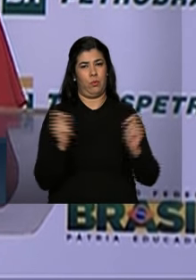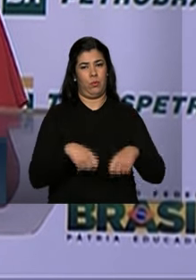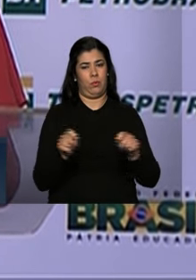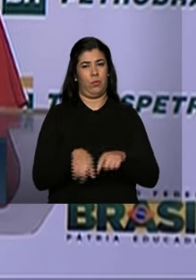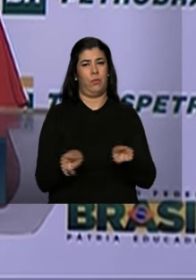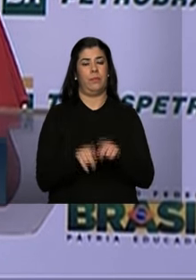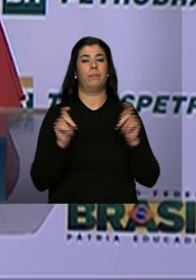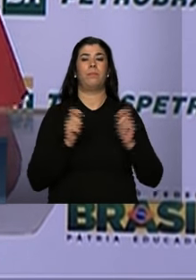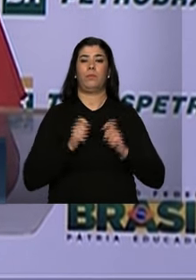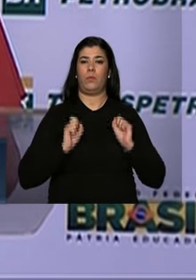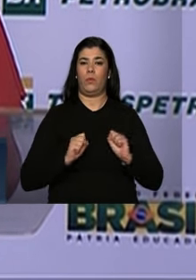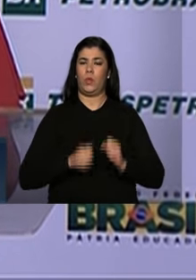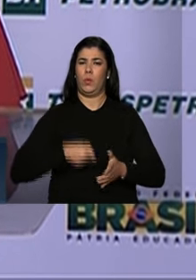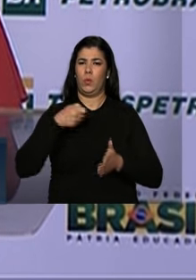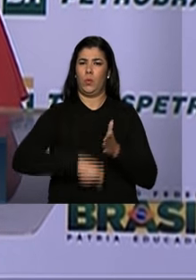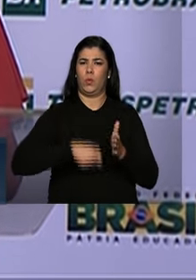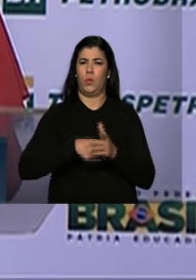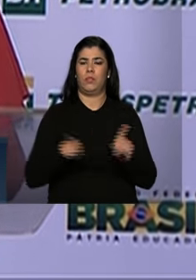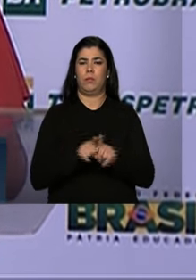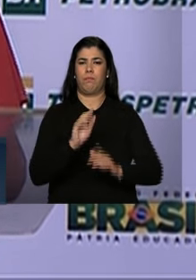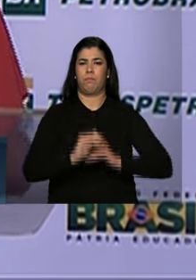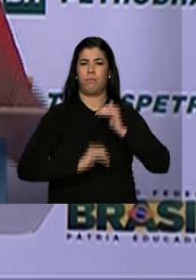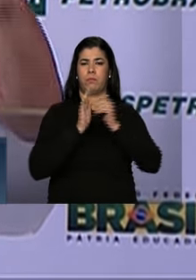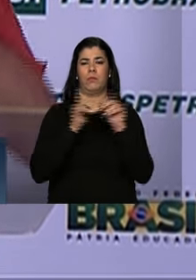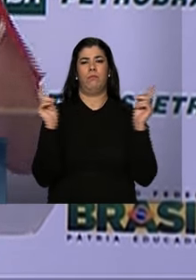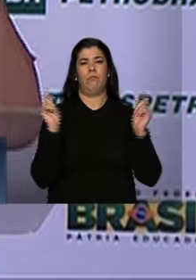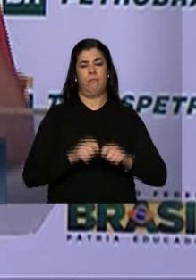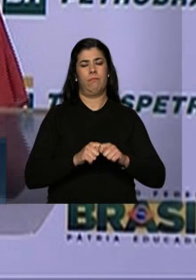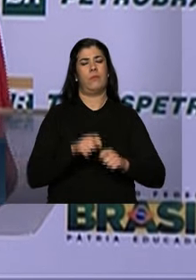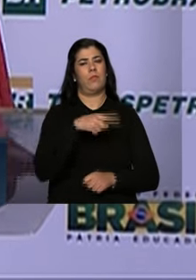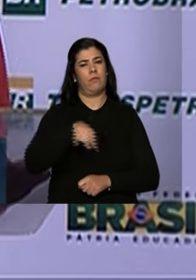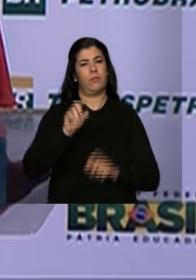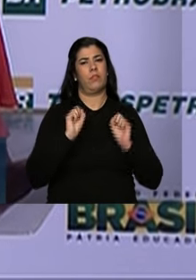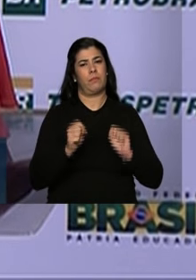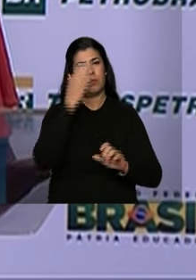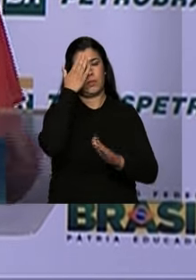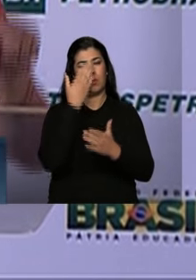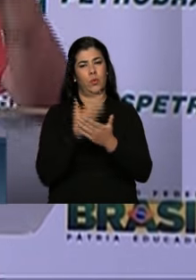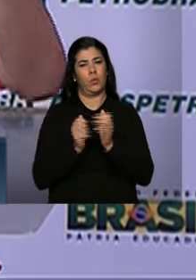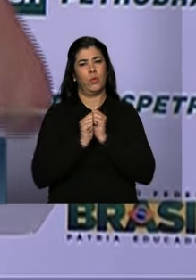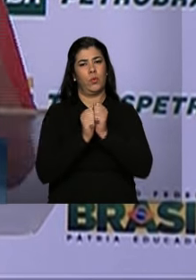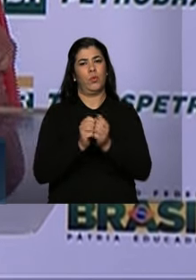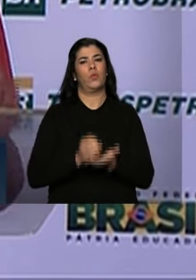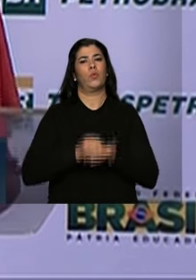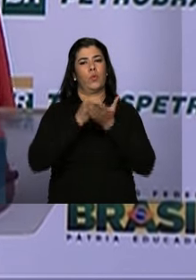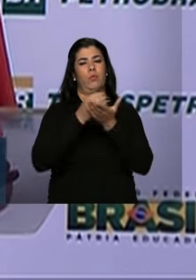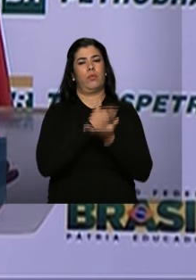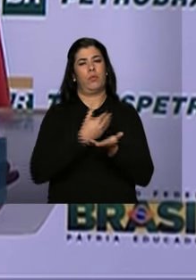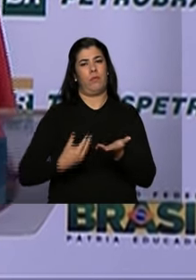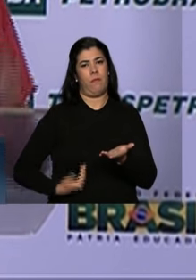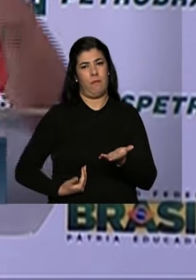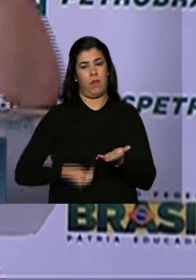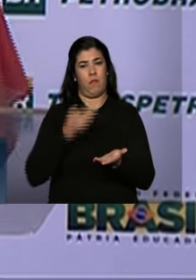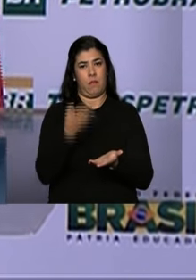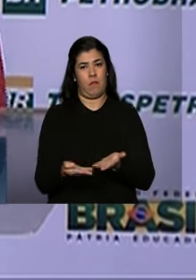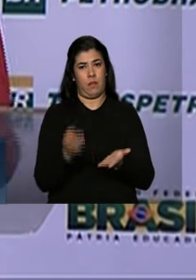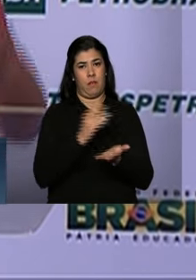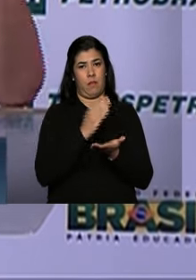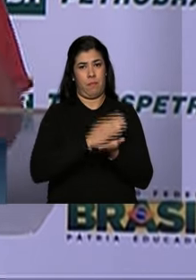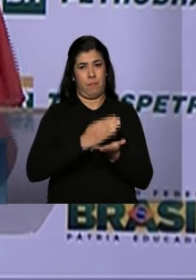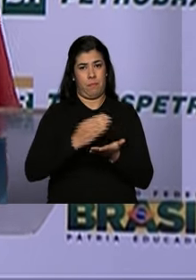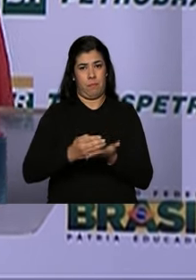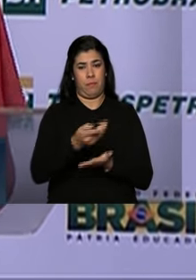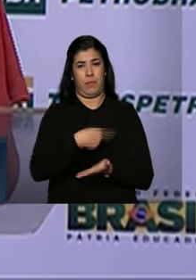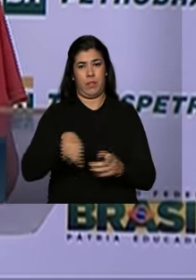capacidade de resistir e de superar obstáculos. Podem contar com o governo. Conteúdo local e política